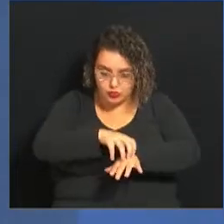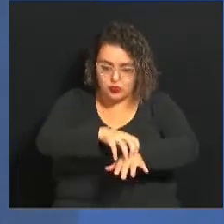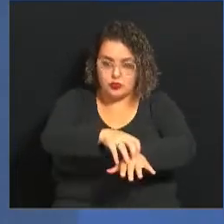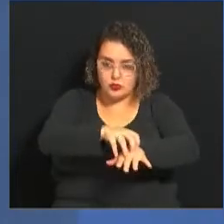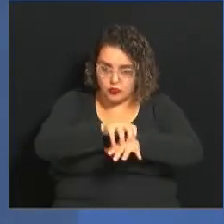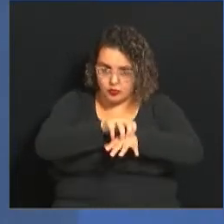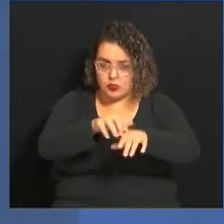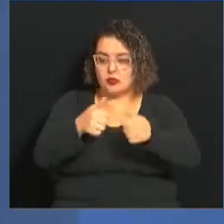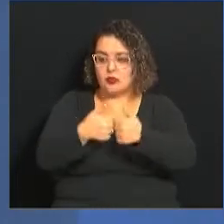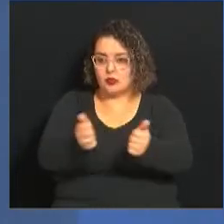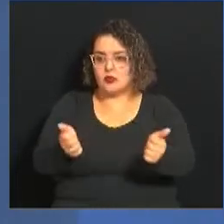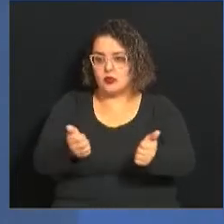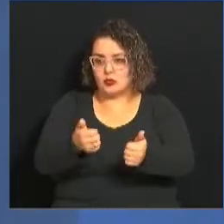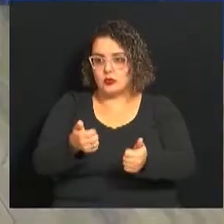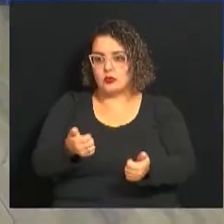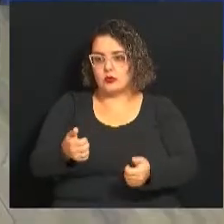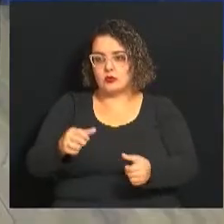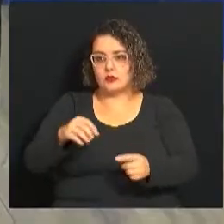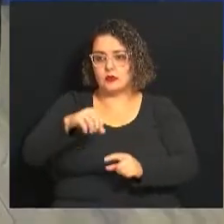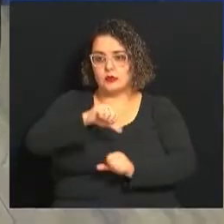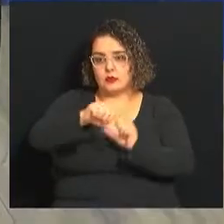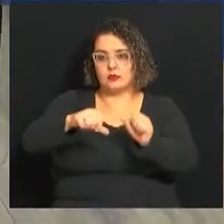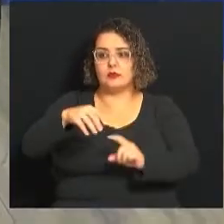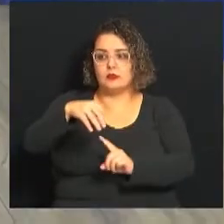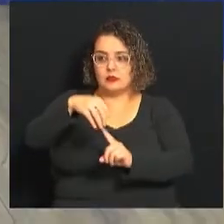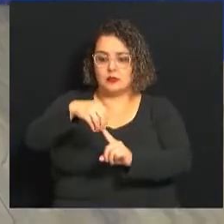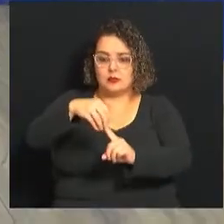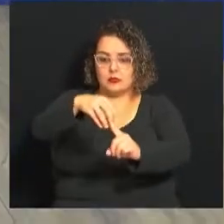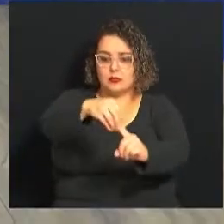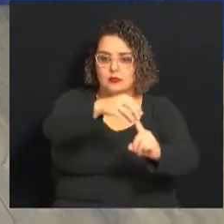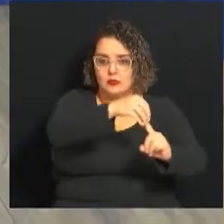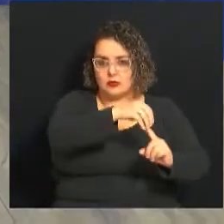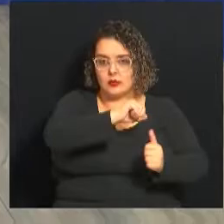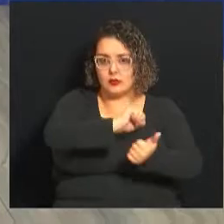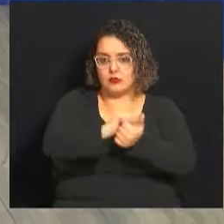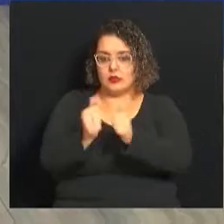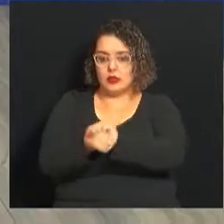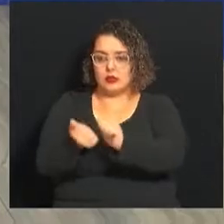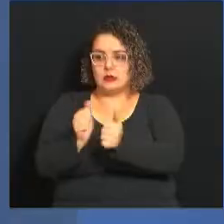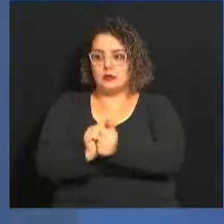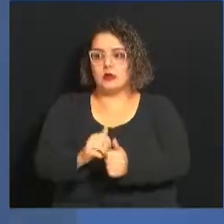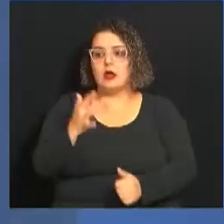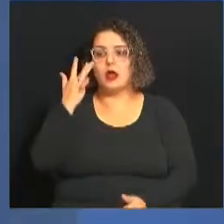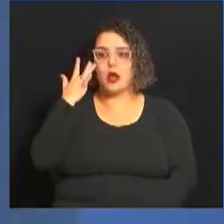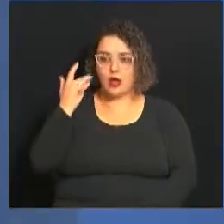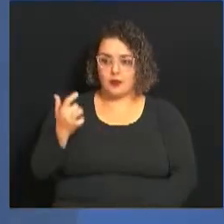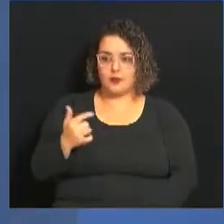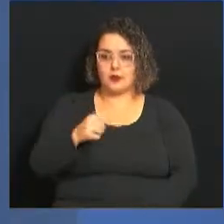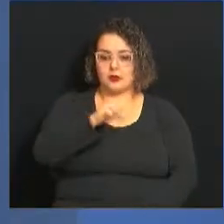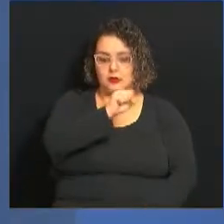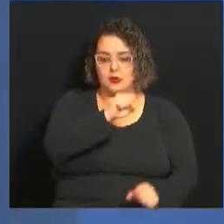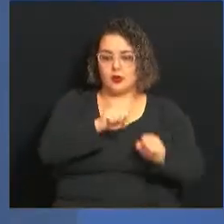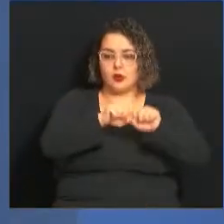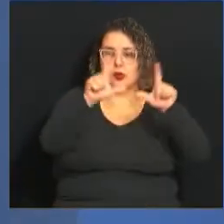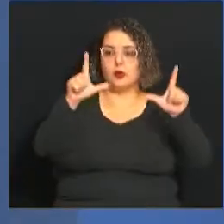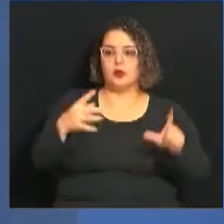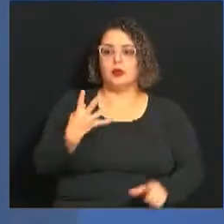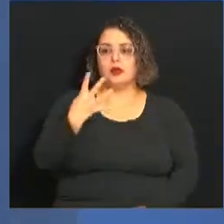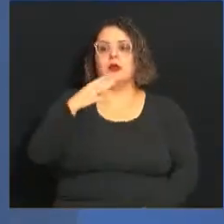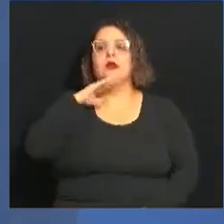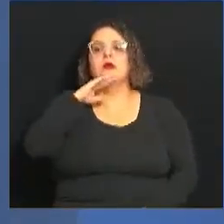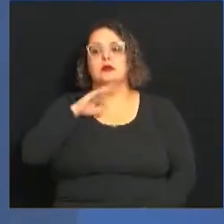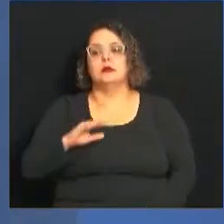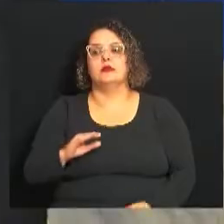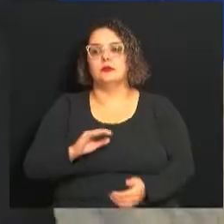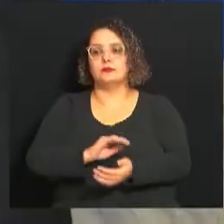a parada mudada, ou seja, ponto de ônibus vai ser mudado amanhã entre 8 da manhã e 4 horas da